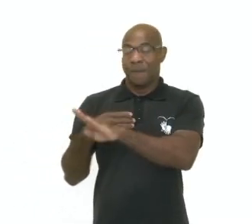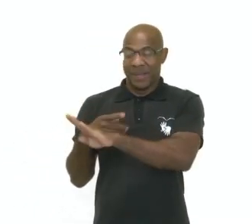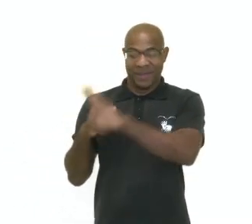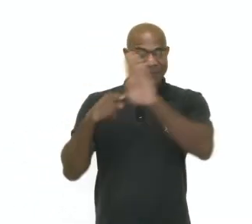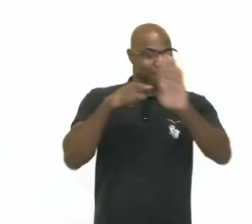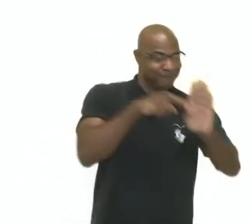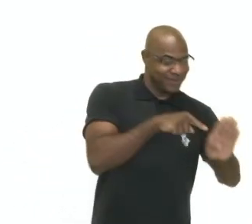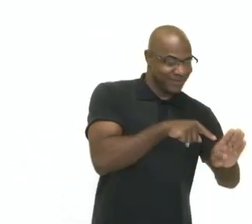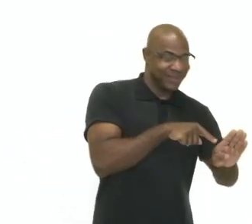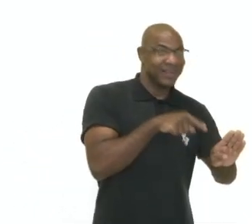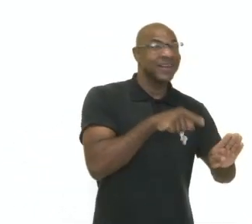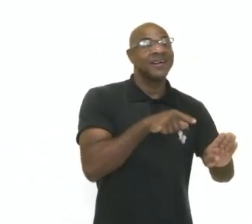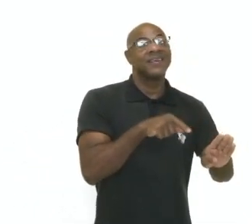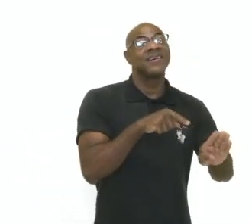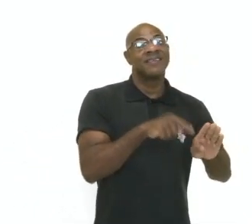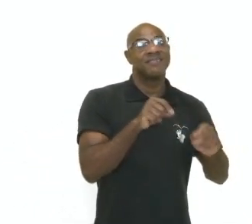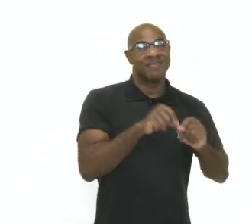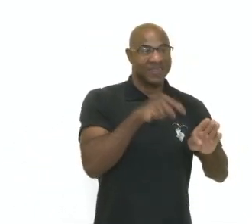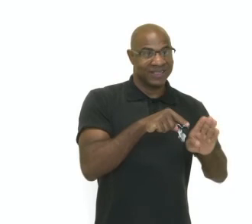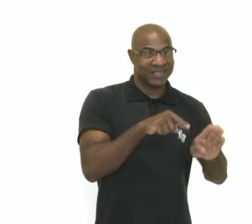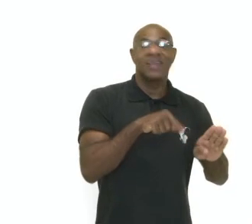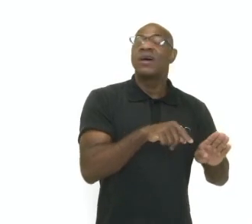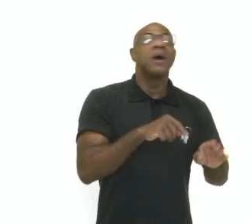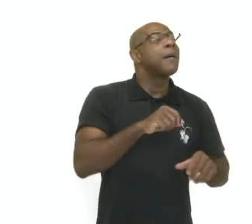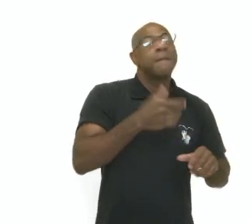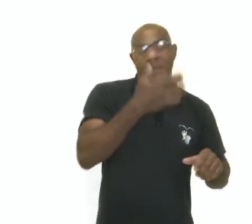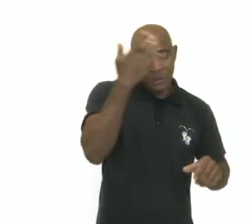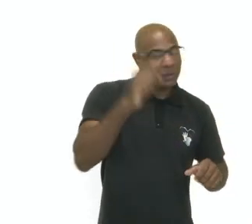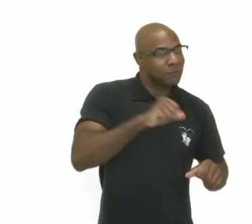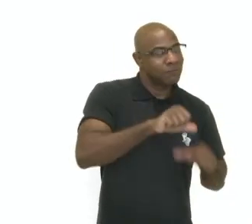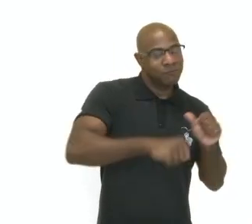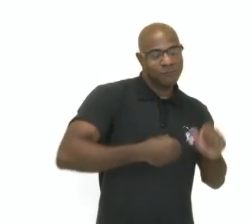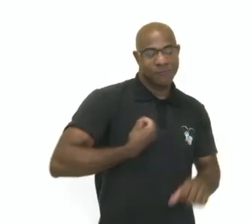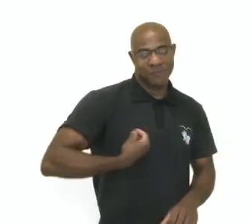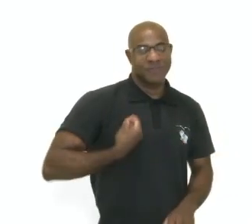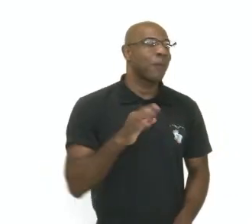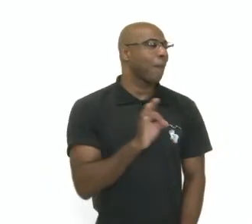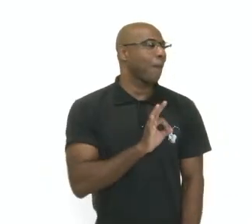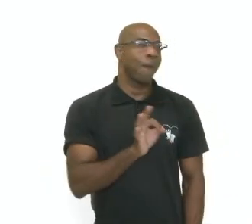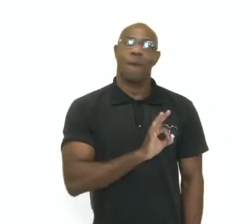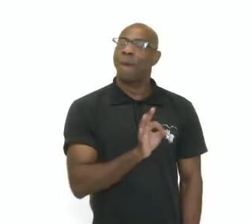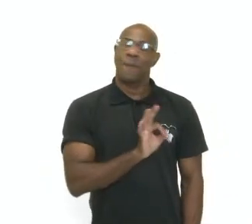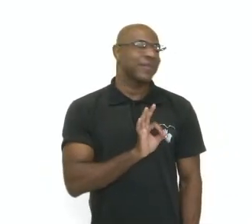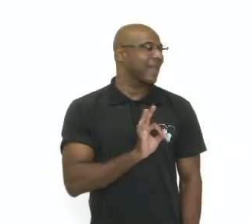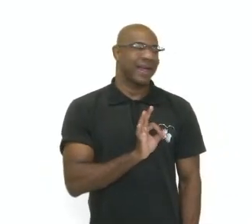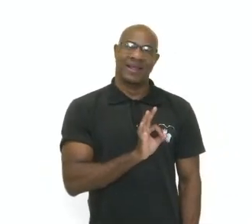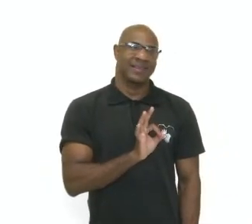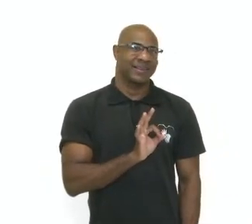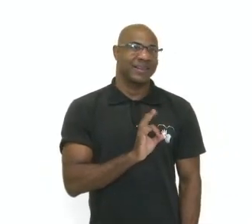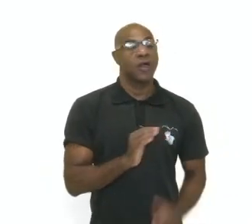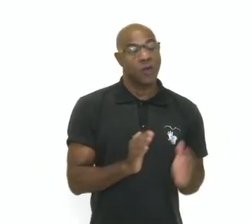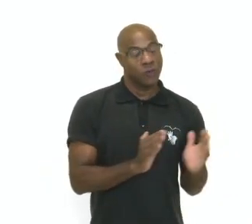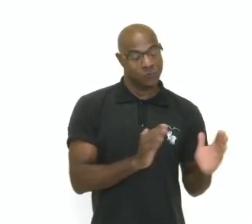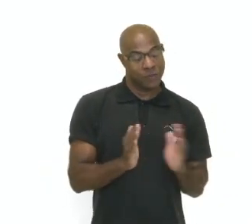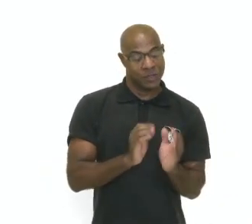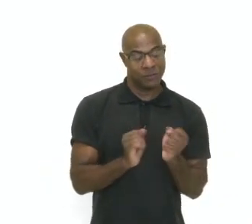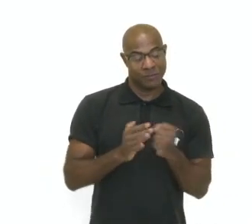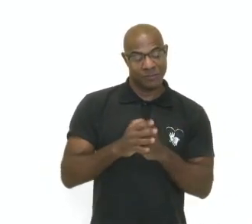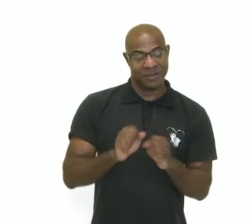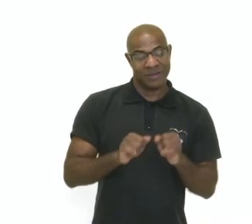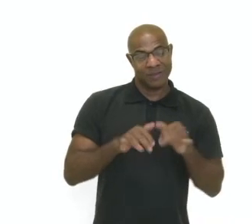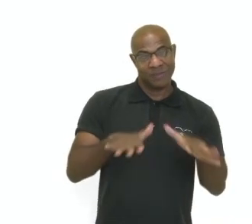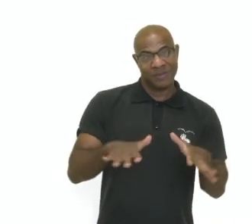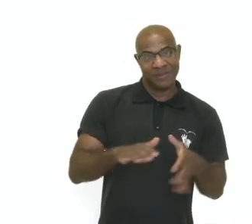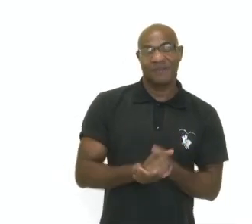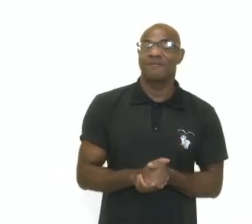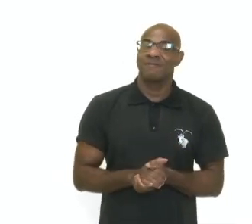do grupo B daí vai fazer o que está aqui em azul, ó. Pessoas que não tiveram nenhuma alteração em sua rotina, afirmando que a